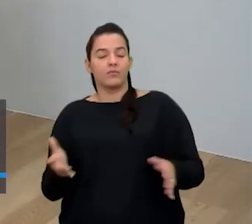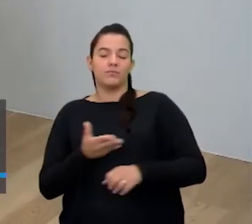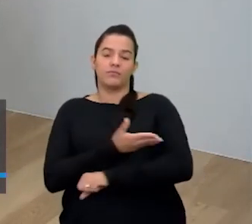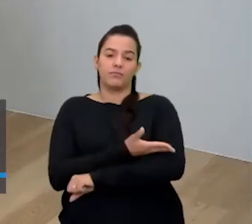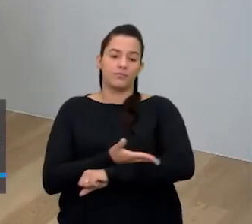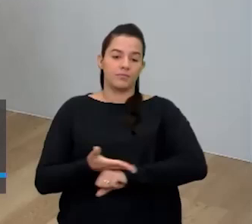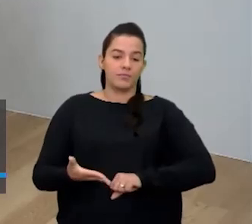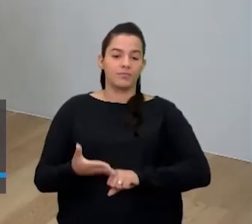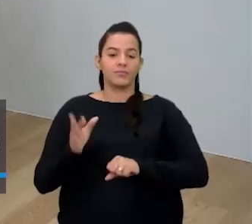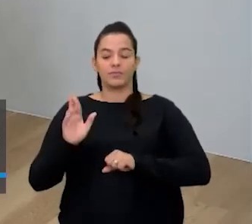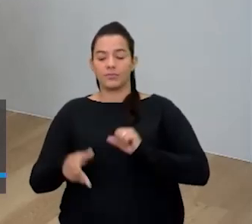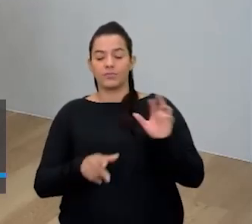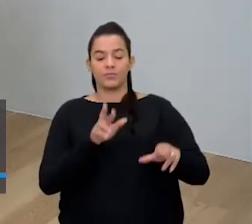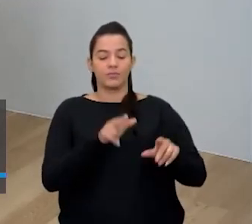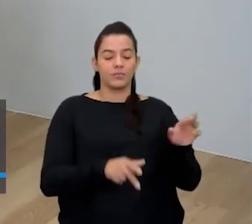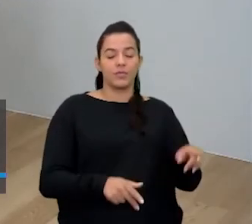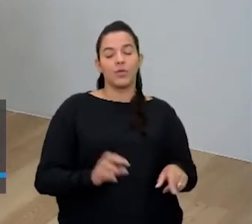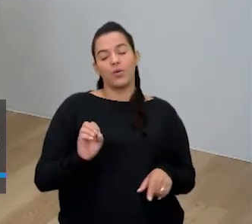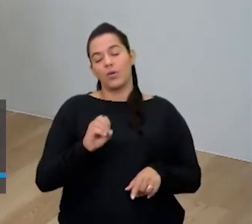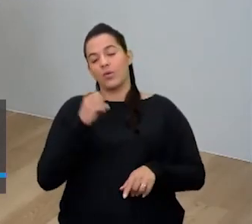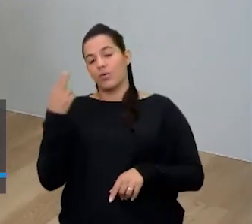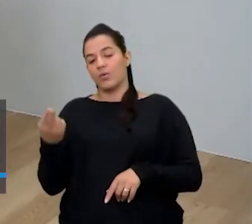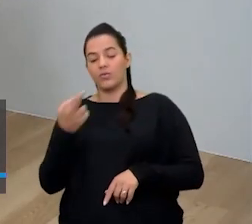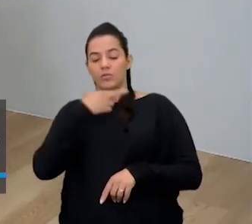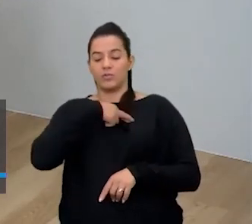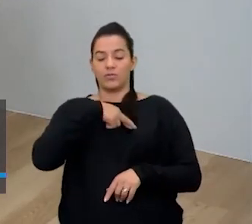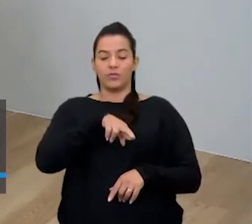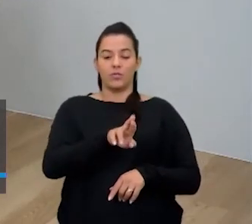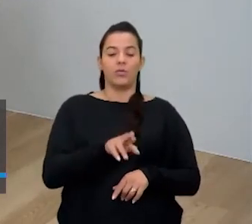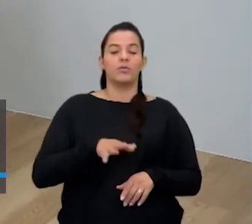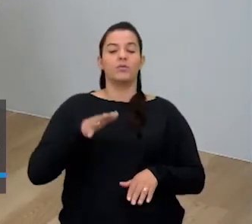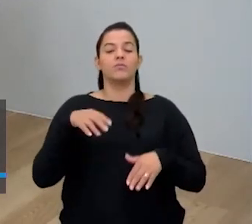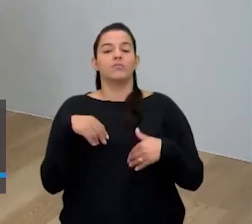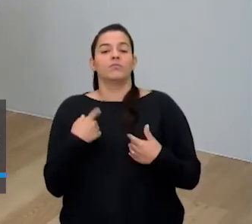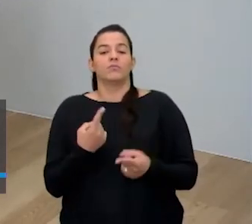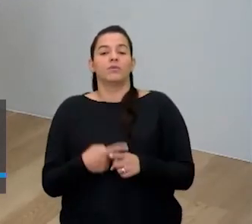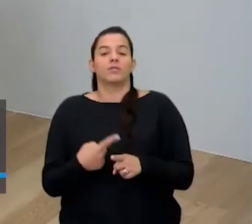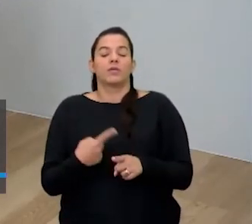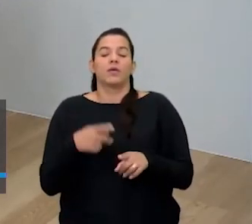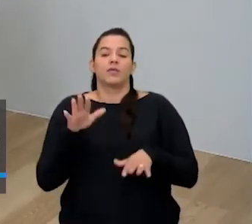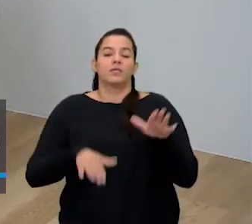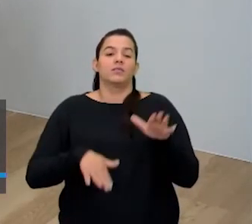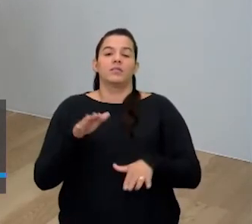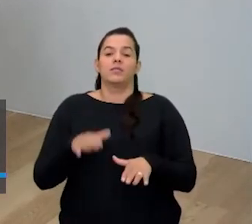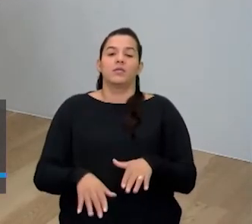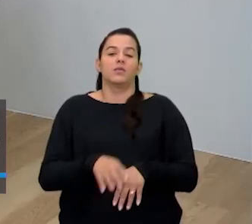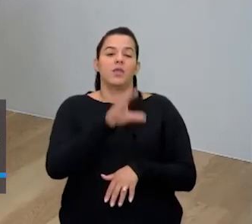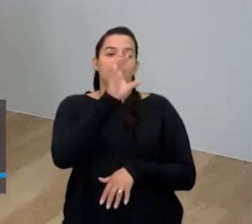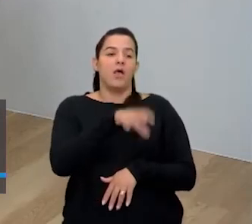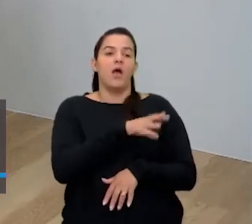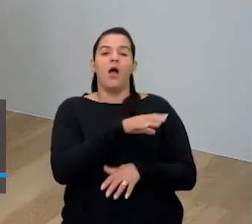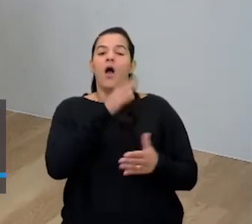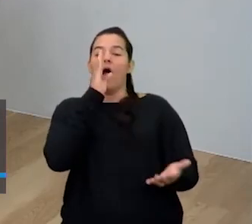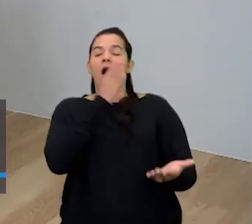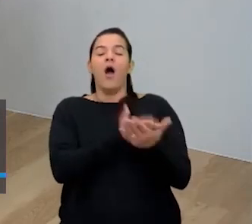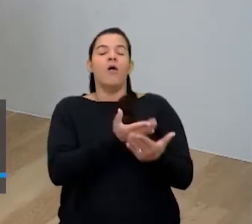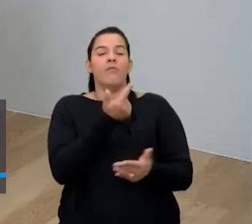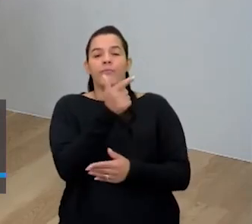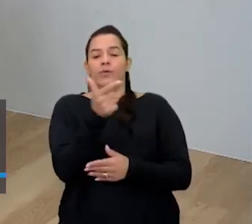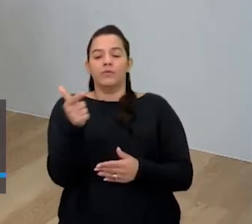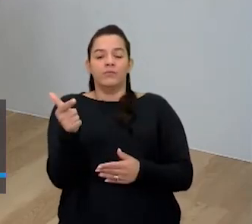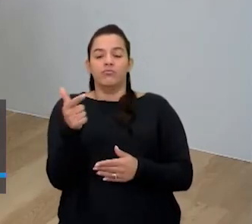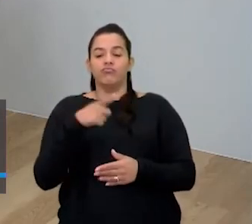diferentes, seja por questões religiosas, porque muitas vezes ele nem é cristão, né? E principalmente nas